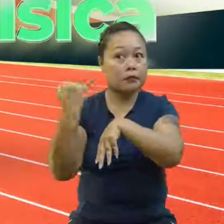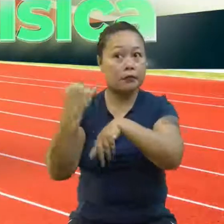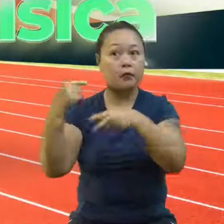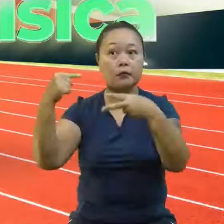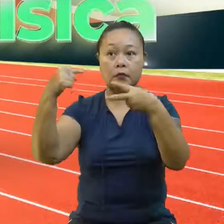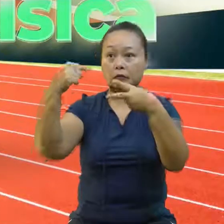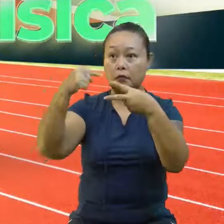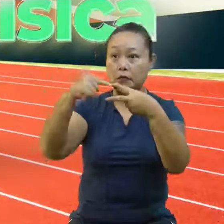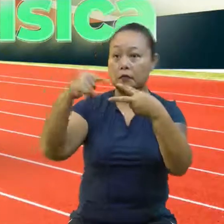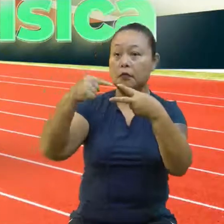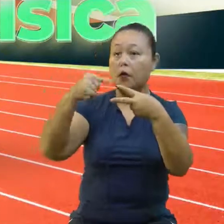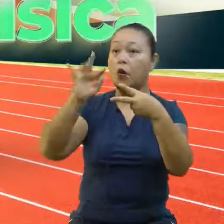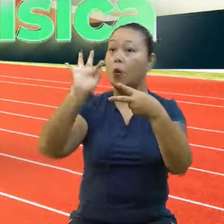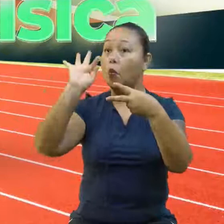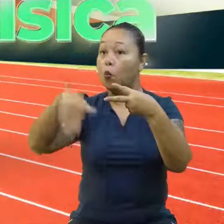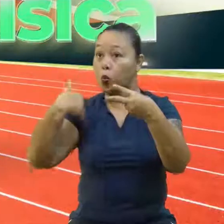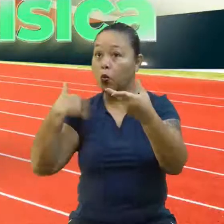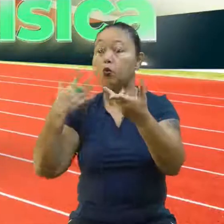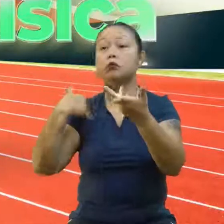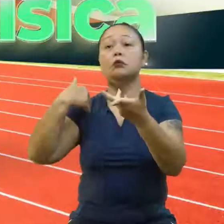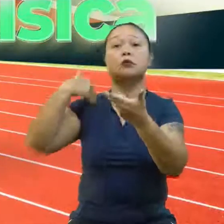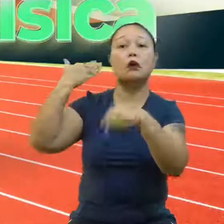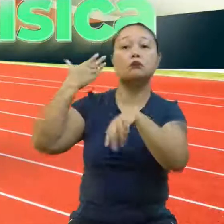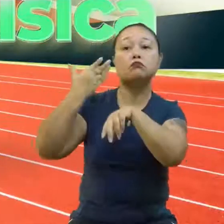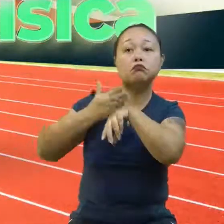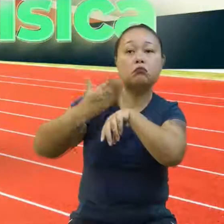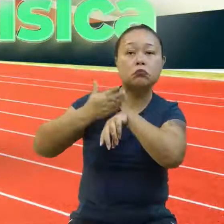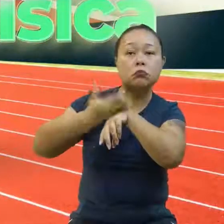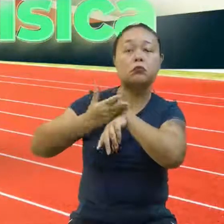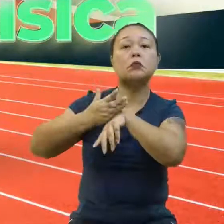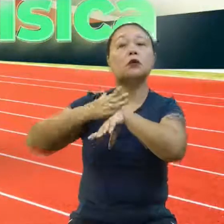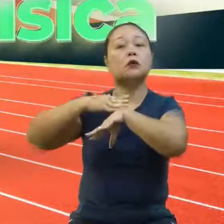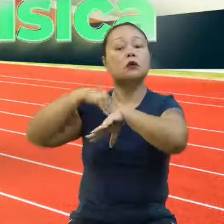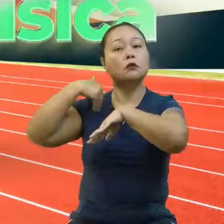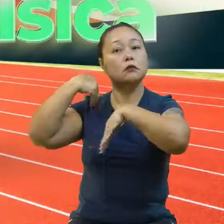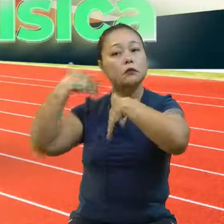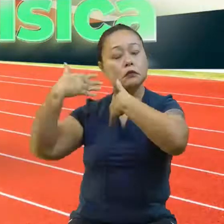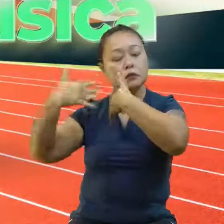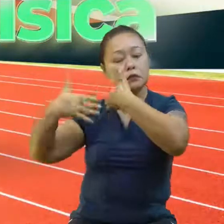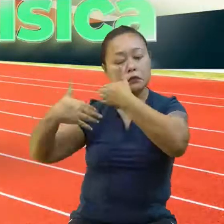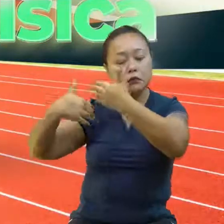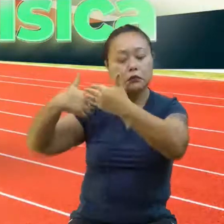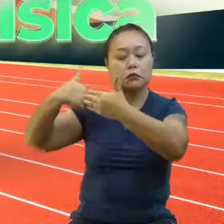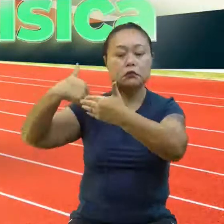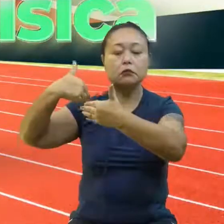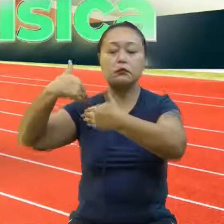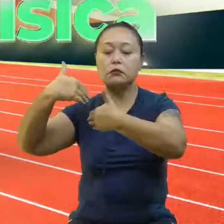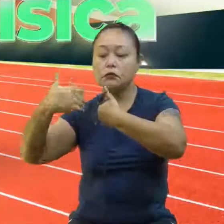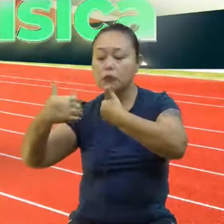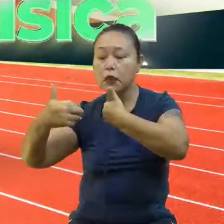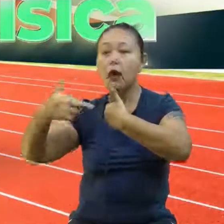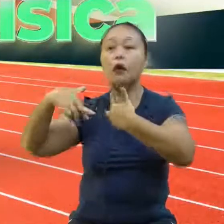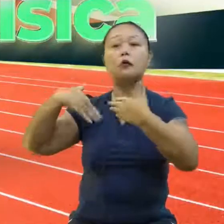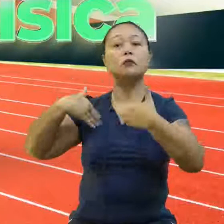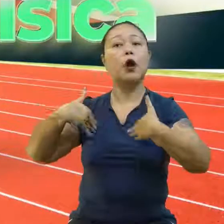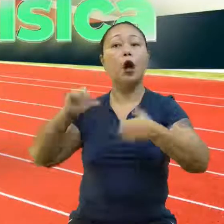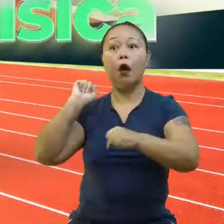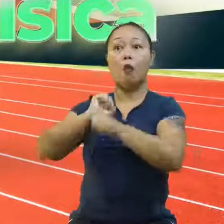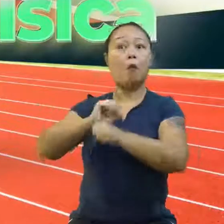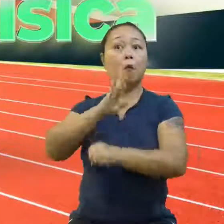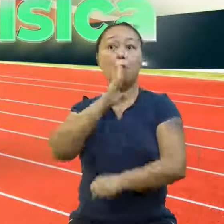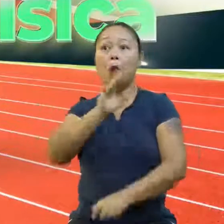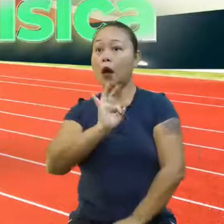Relacionado ao final do treinamento, que vocês vão terminar lentamente, vão se recuperando, não parar de uma